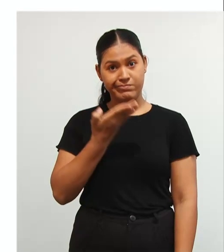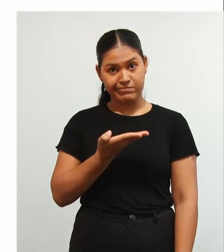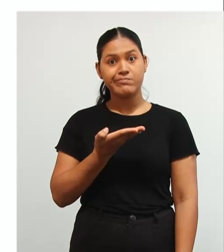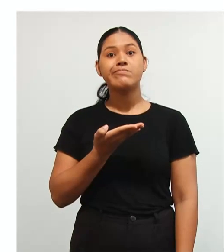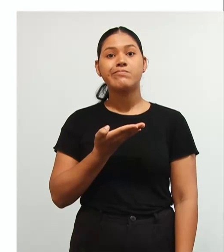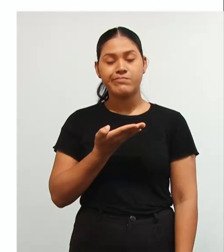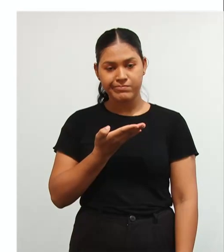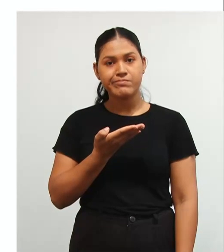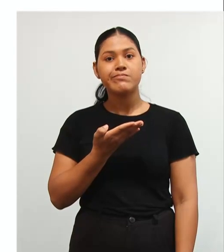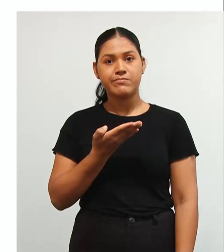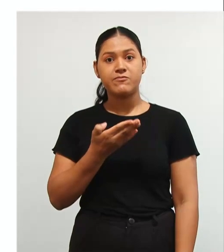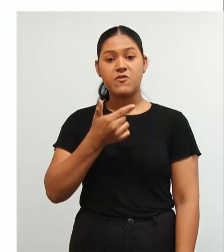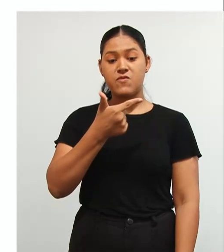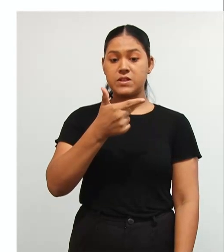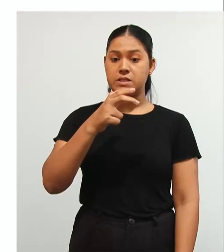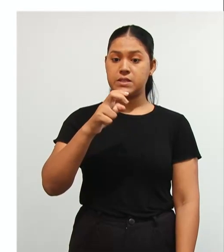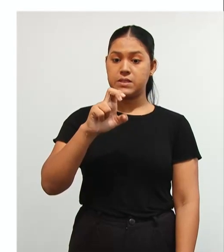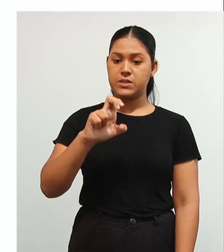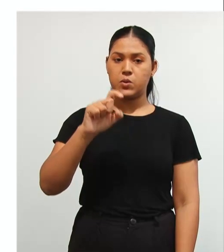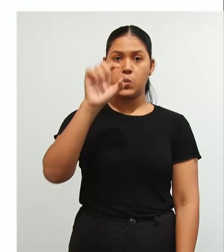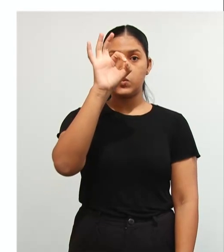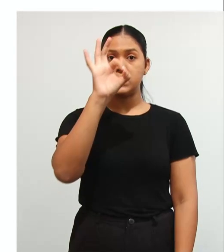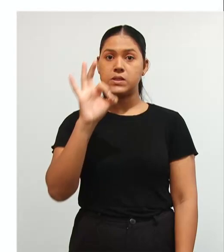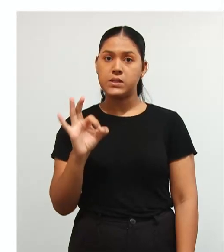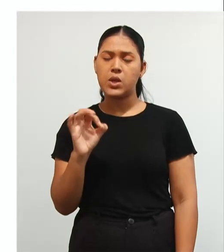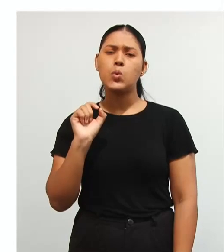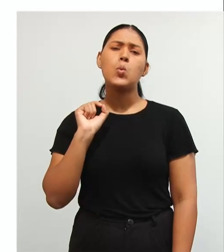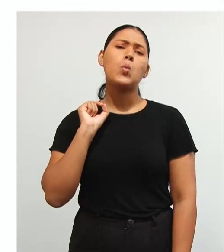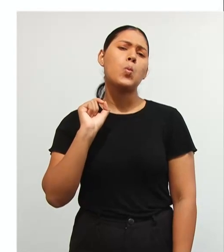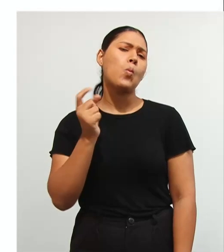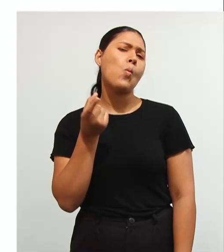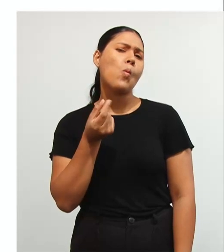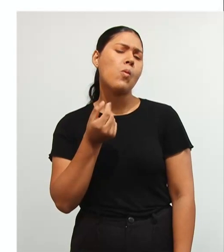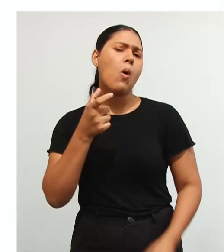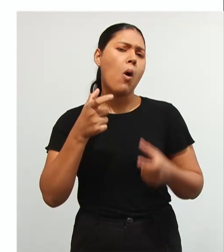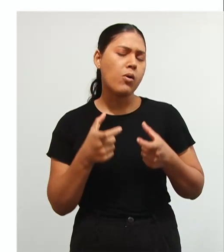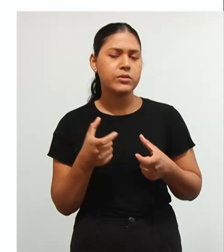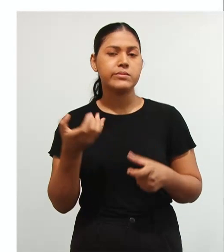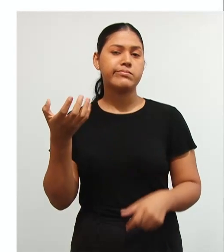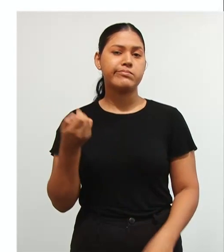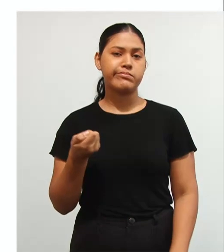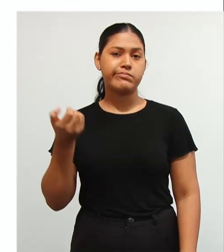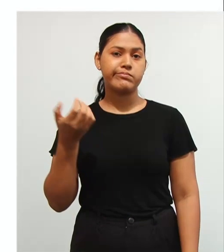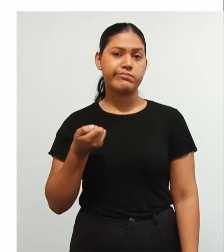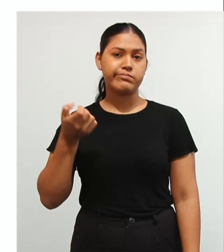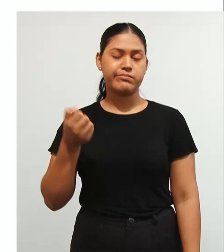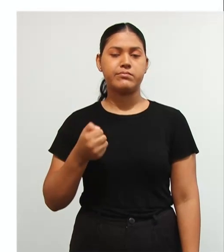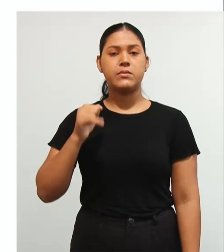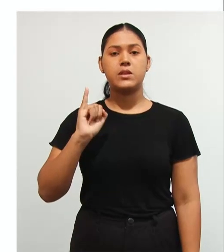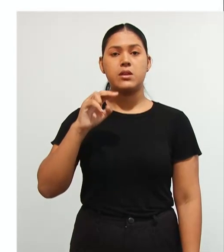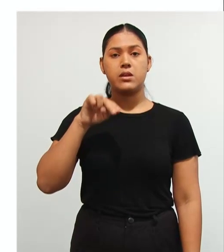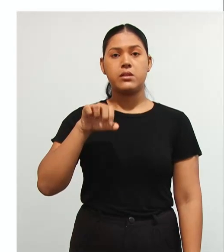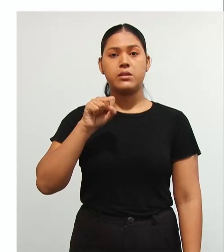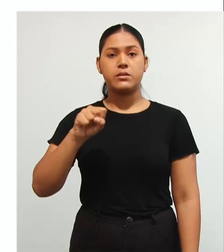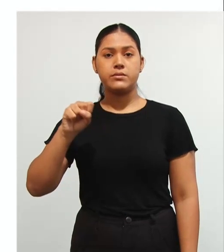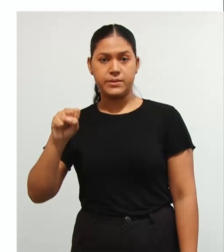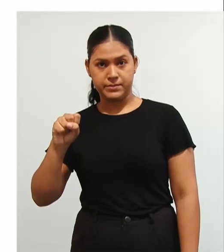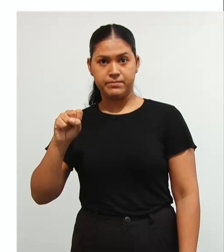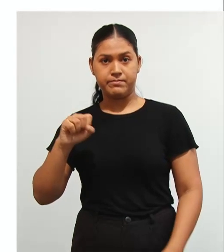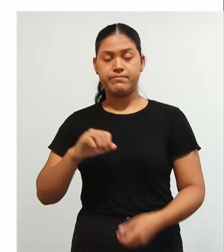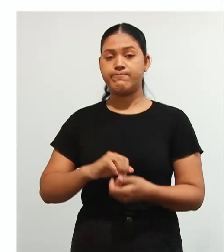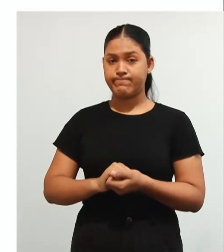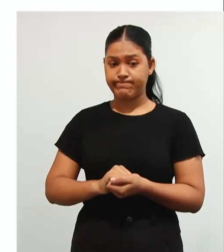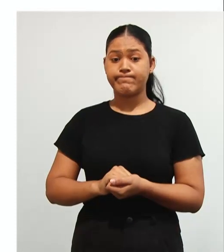25% do gasto foi para a Previdência Social. Outros grandes gastos são as transferências